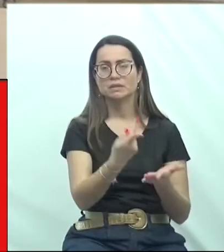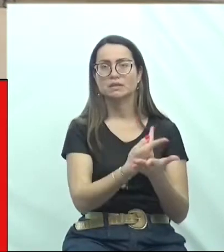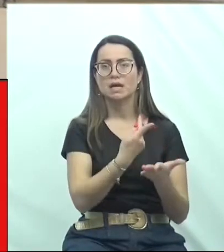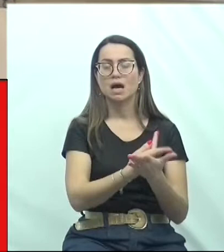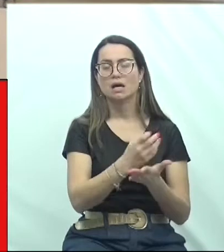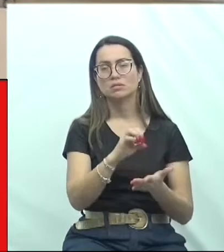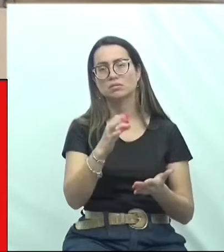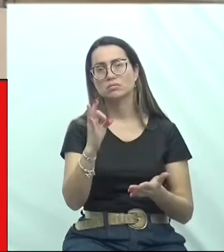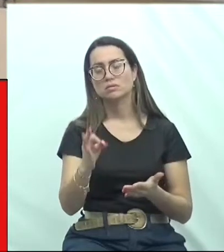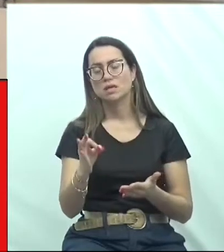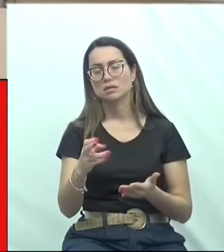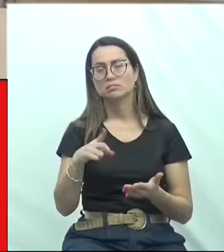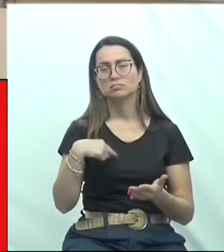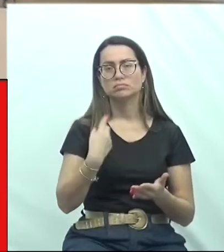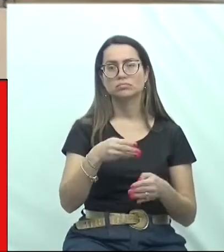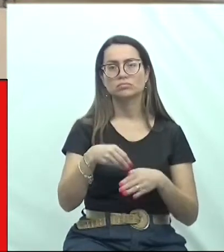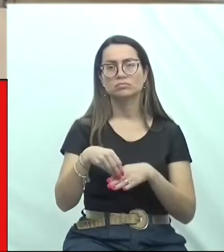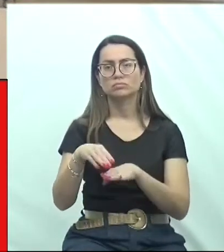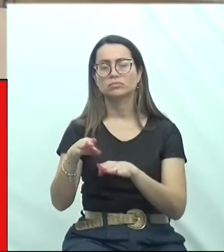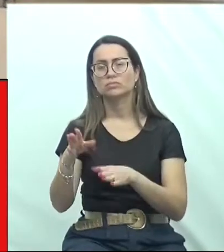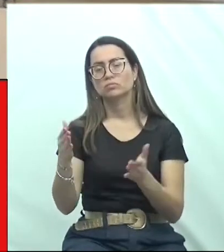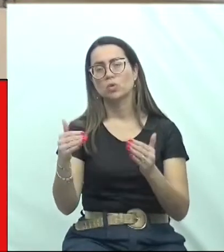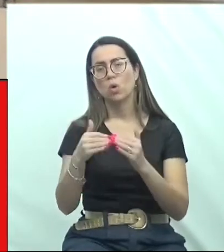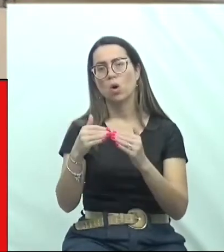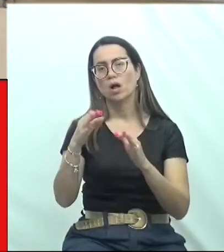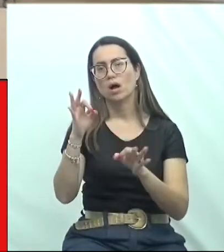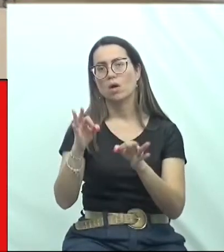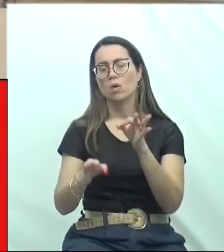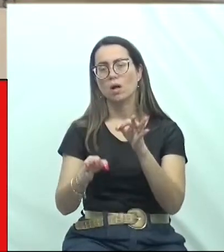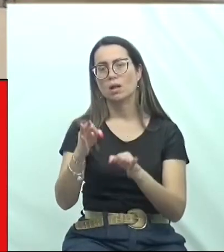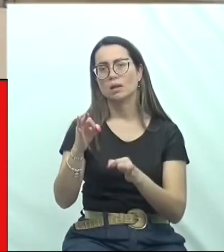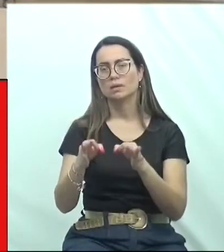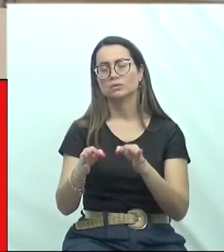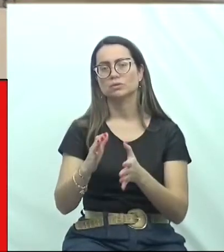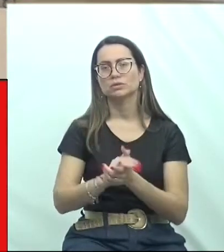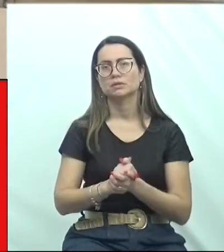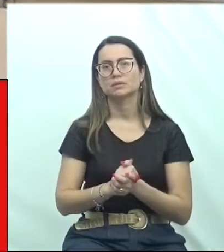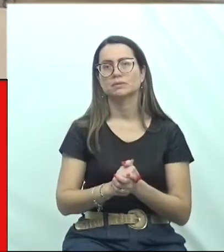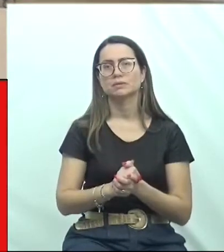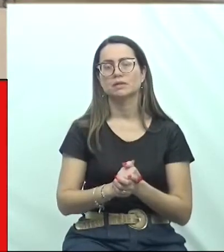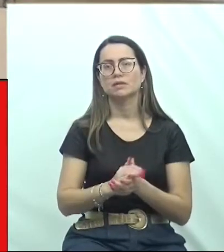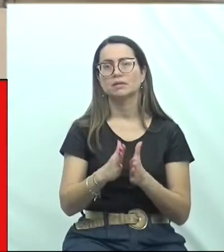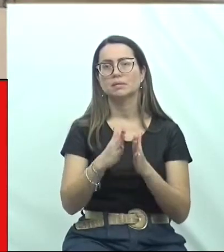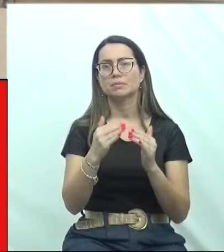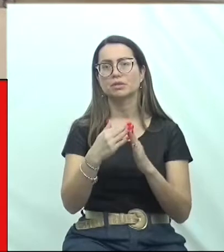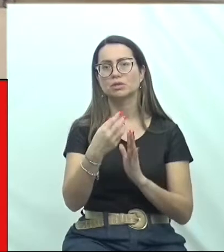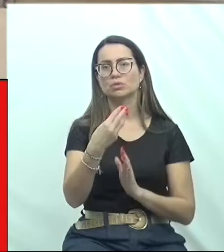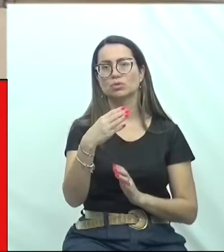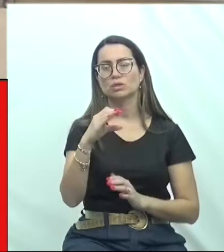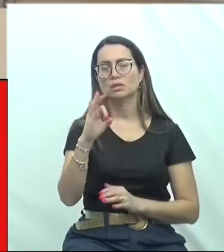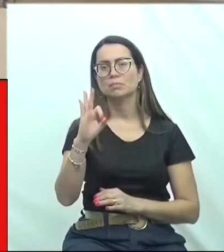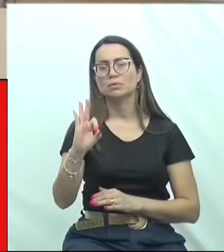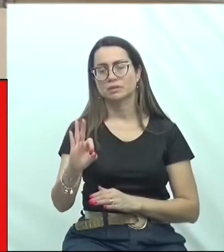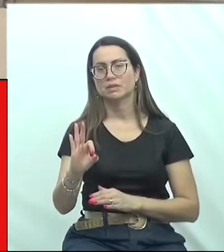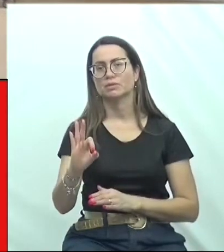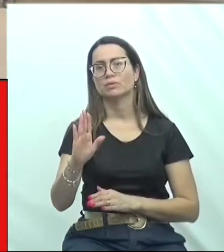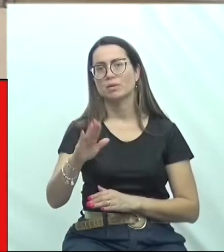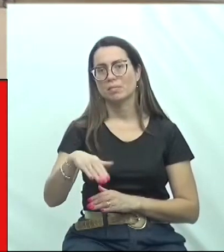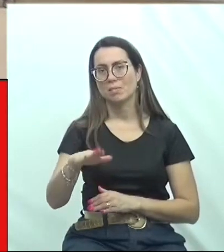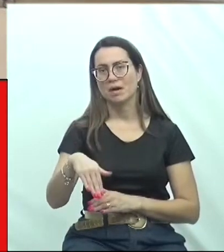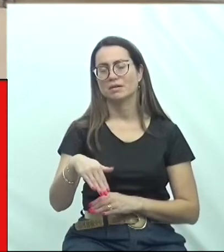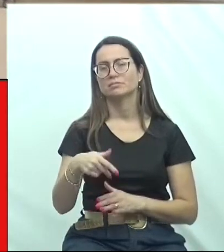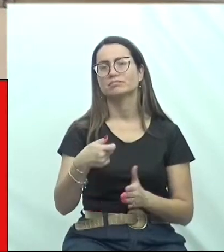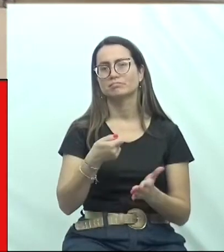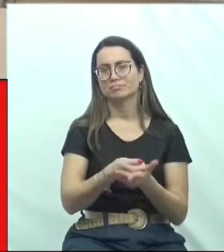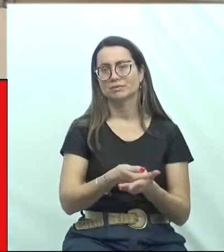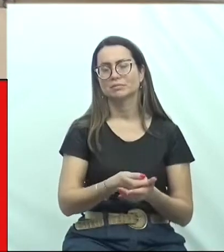dá os encaminhamentos e, de acordo com a lei, será solicitado os 30% de desconto na fatura. Volto a frisar, em